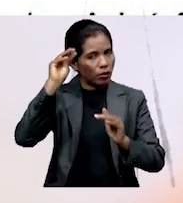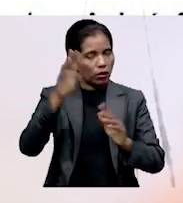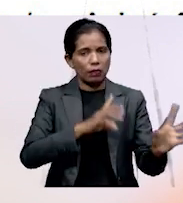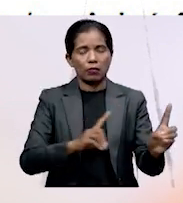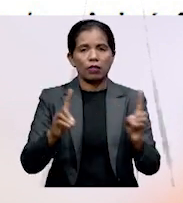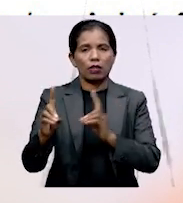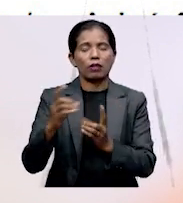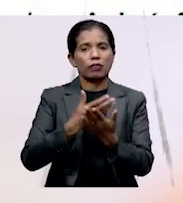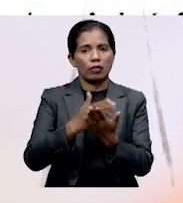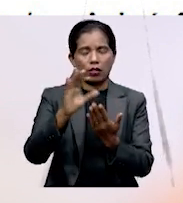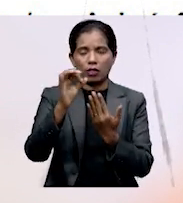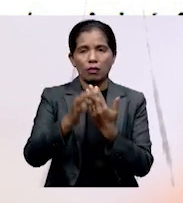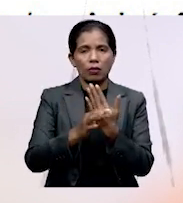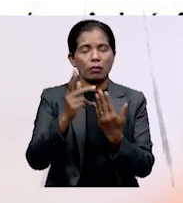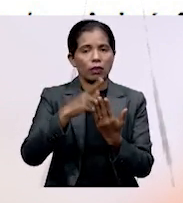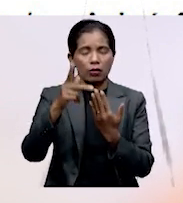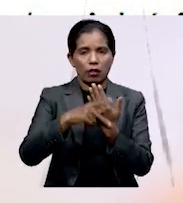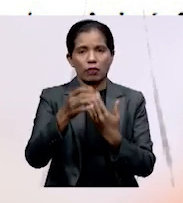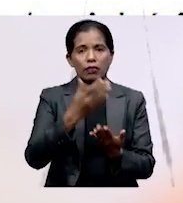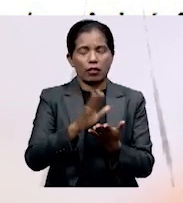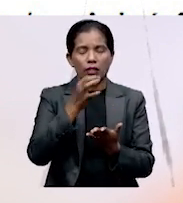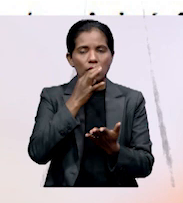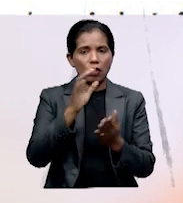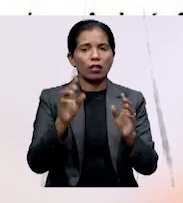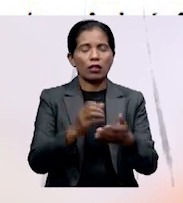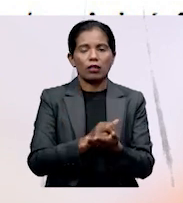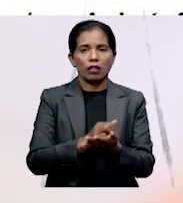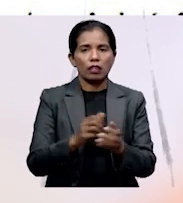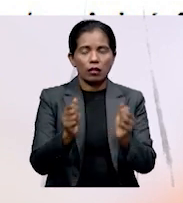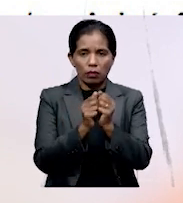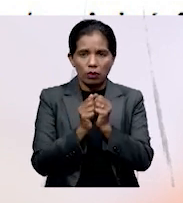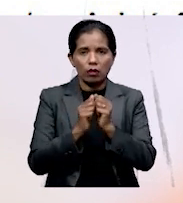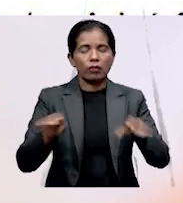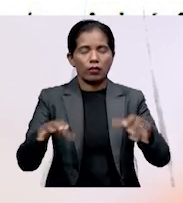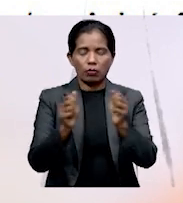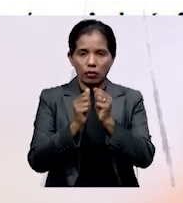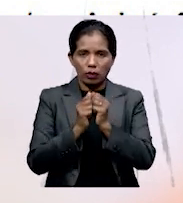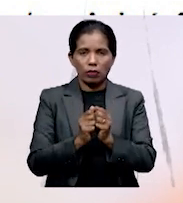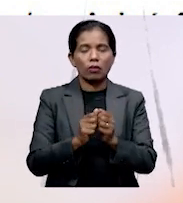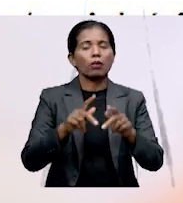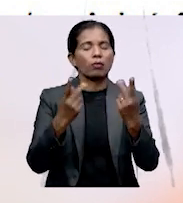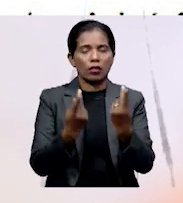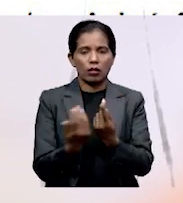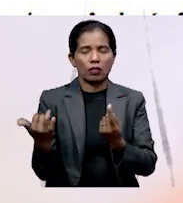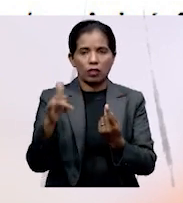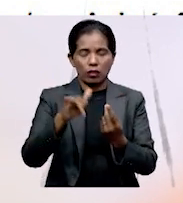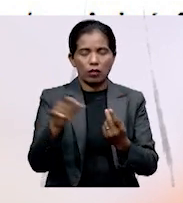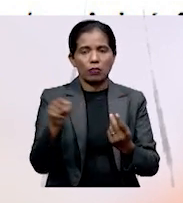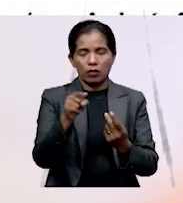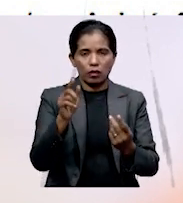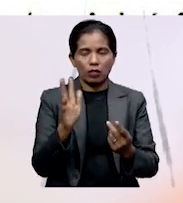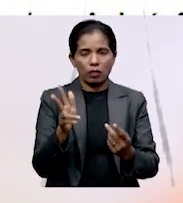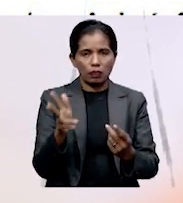Básica, nebehalo contrato ho companhia Cira, por cento, Ritun Resin Lima, tem que sosa produto local, 9%, Ronul Resin